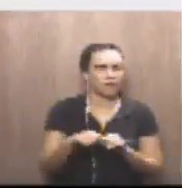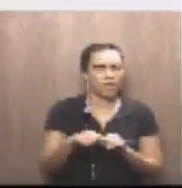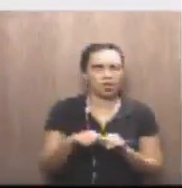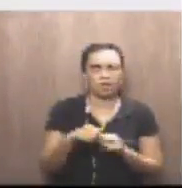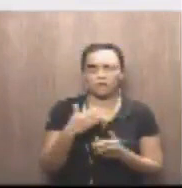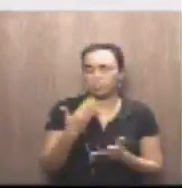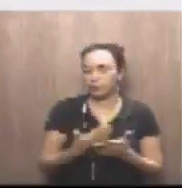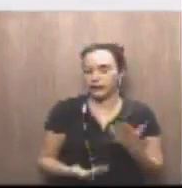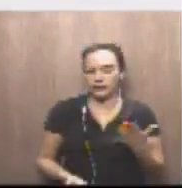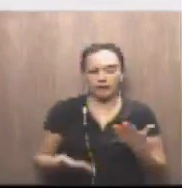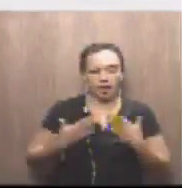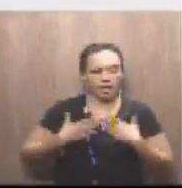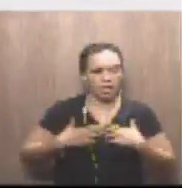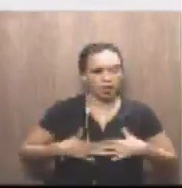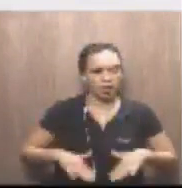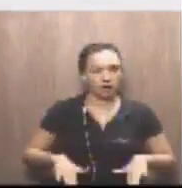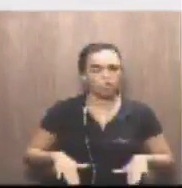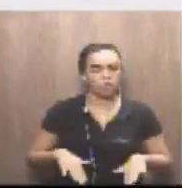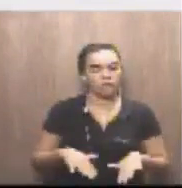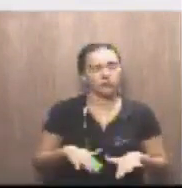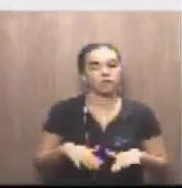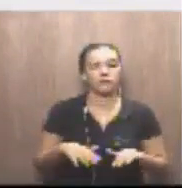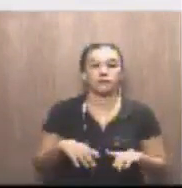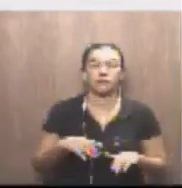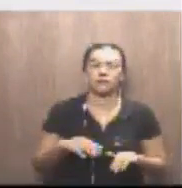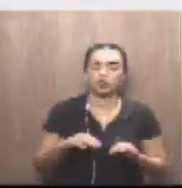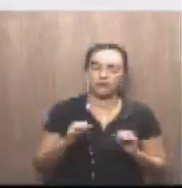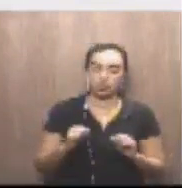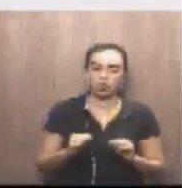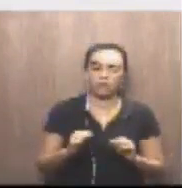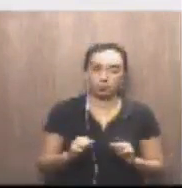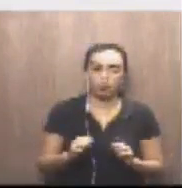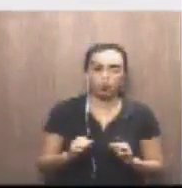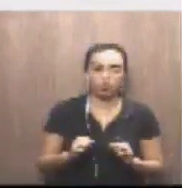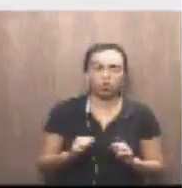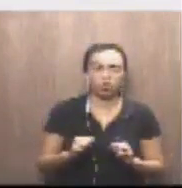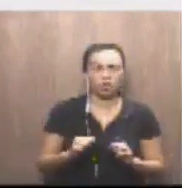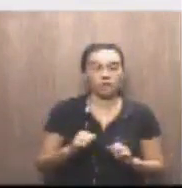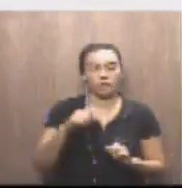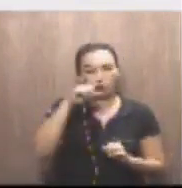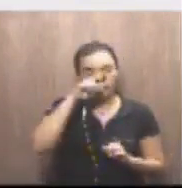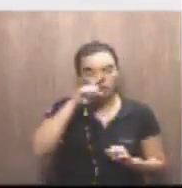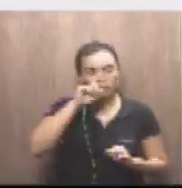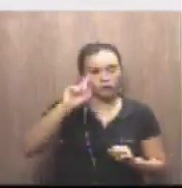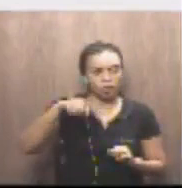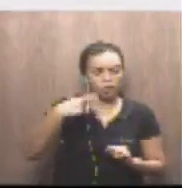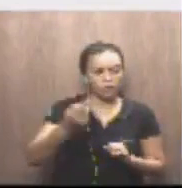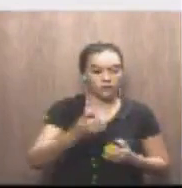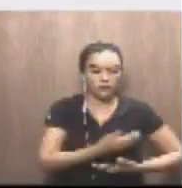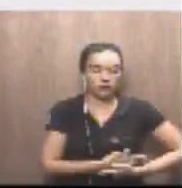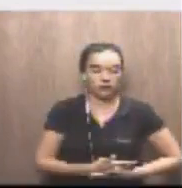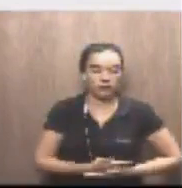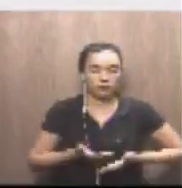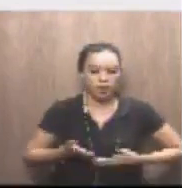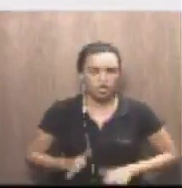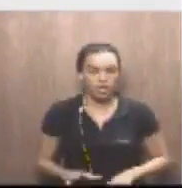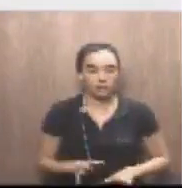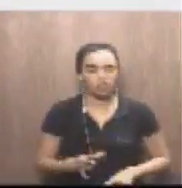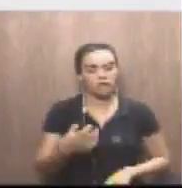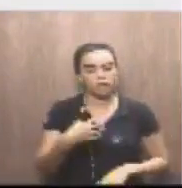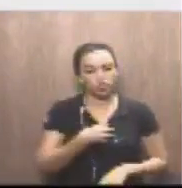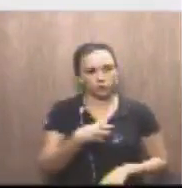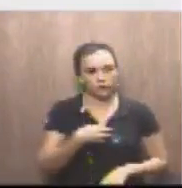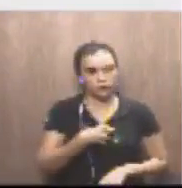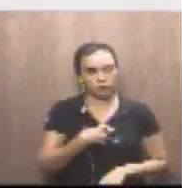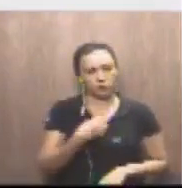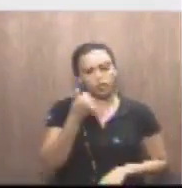delicada rede, cujas consequências se estendem para o pós-parto, o aleitamento e a relação emocional entre